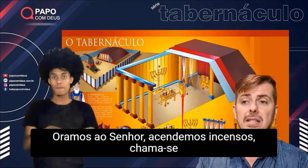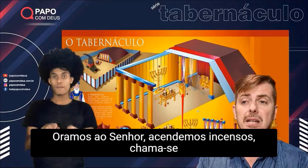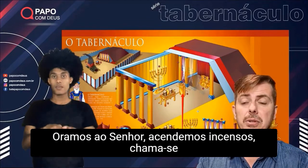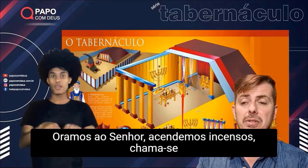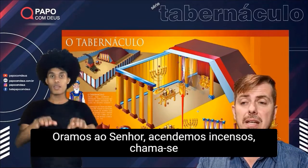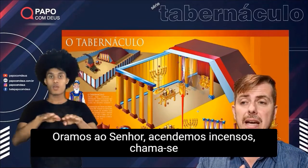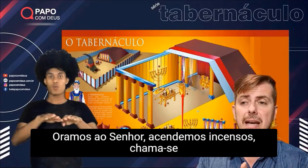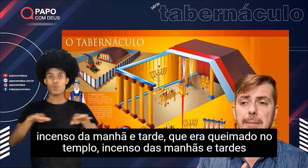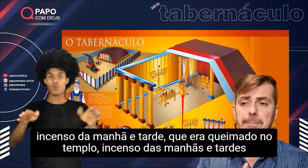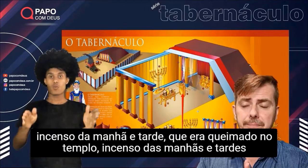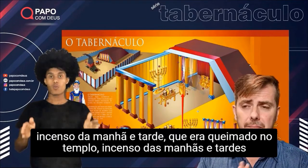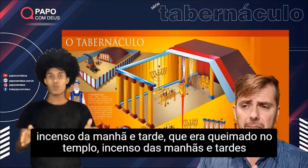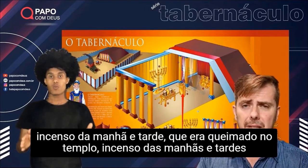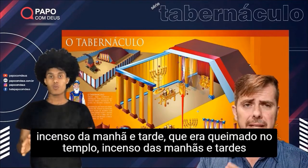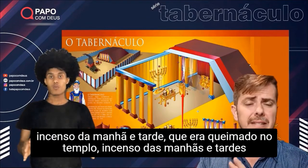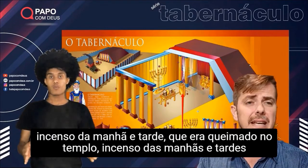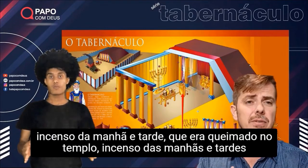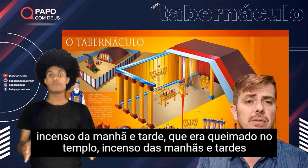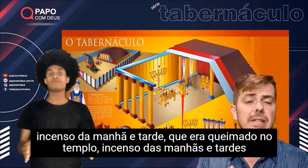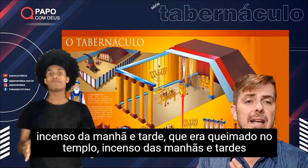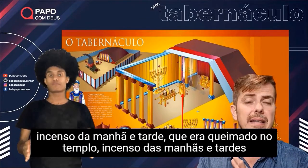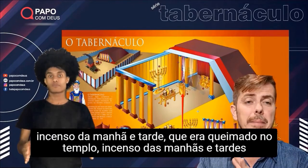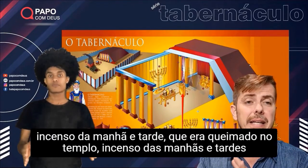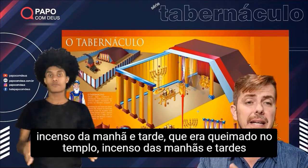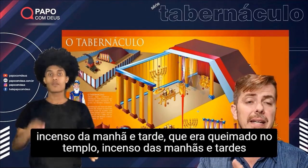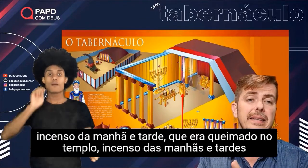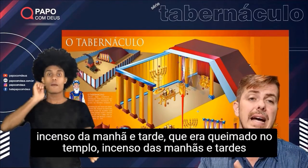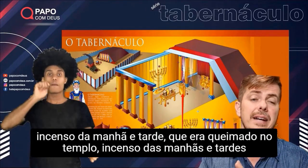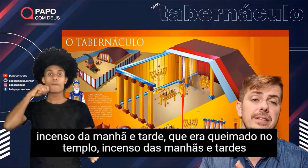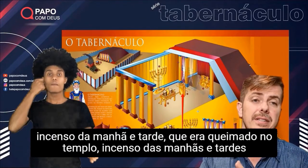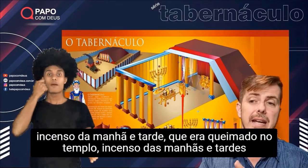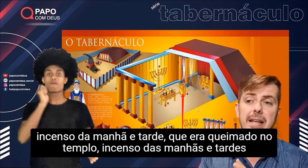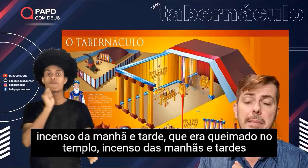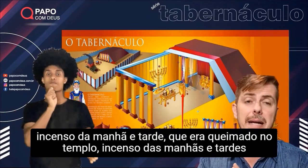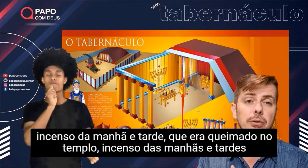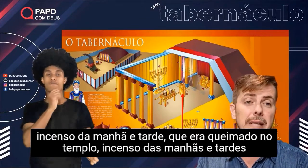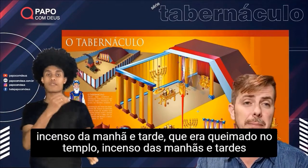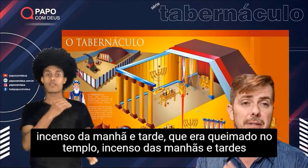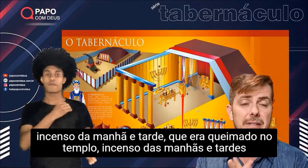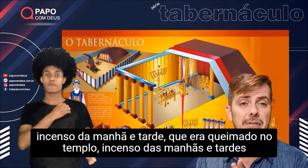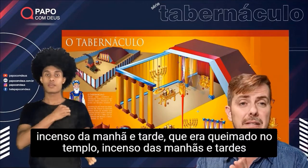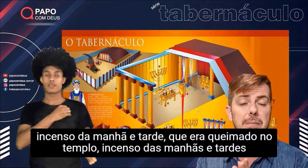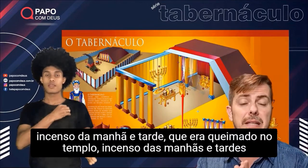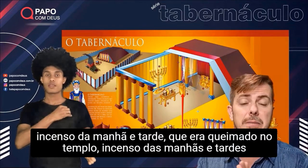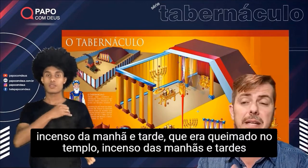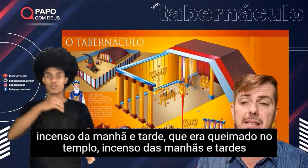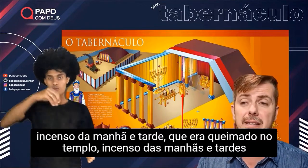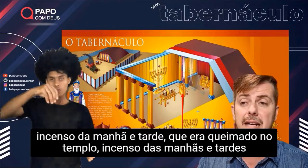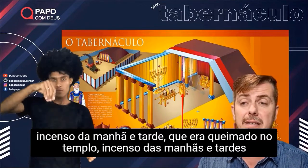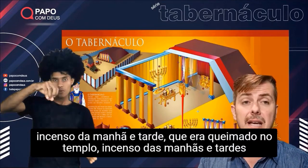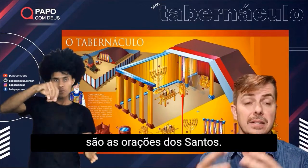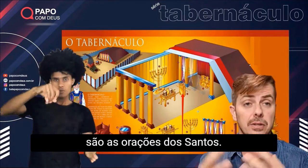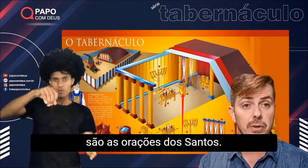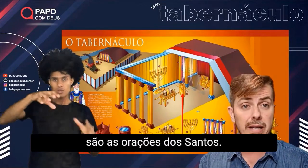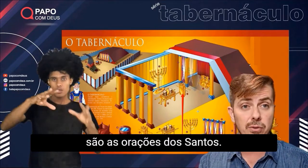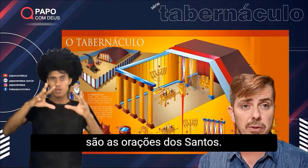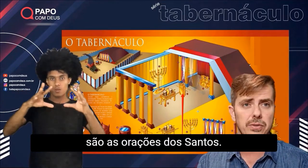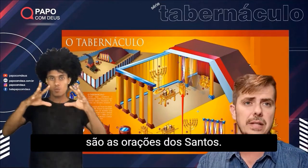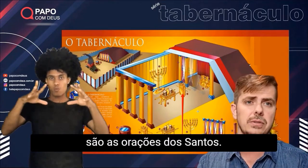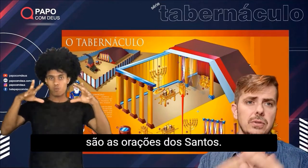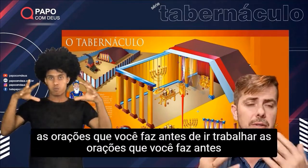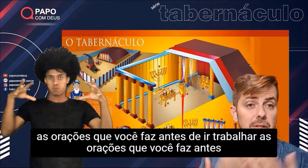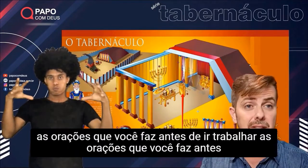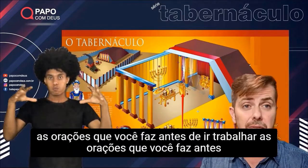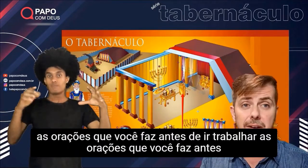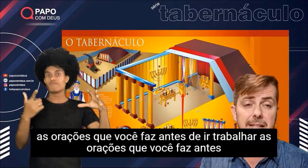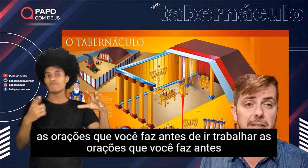incensos, chamam-se incensos da manhã e tardes, que era queimado no templo, incenso das manhãs e tardes. São as orações dos